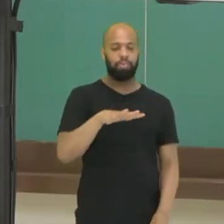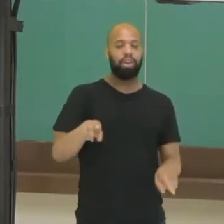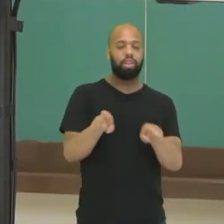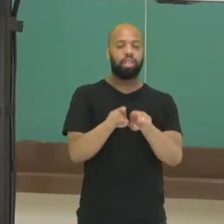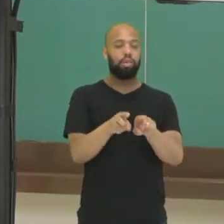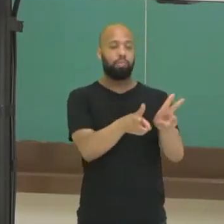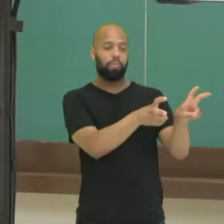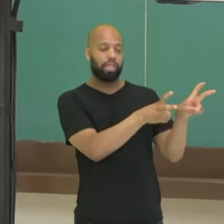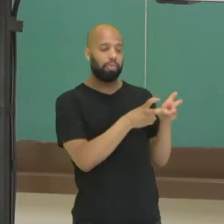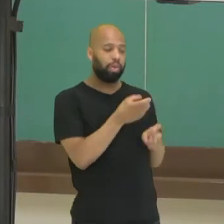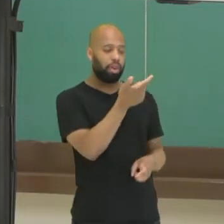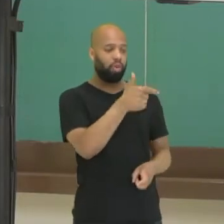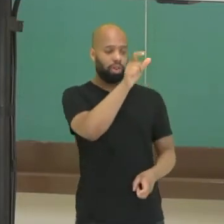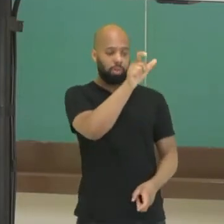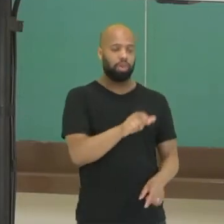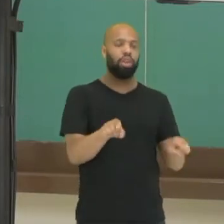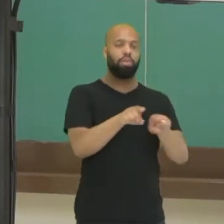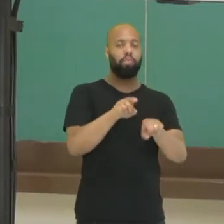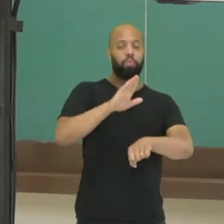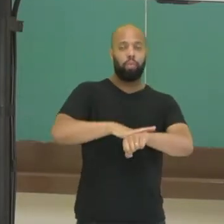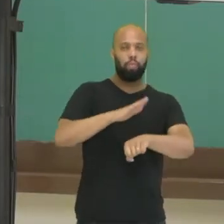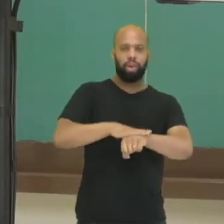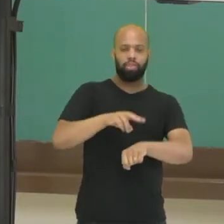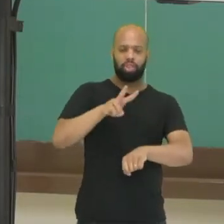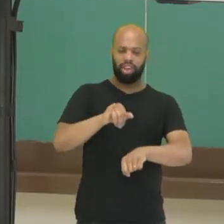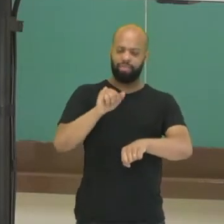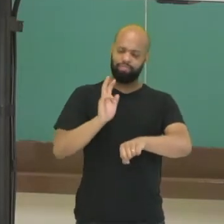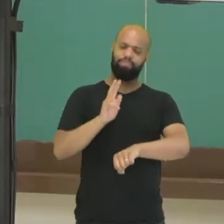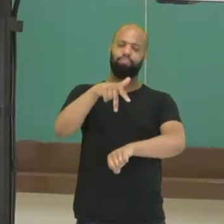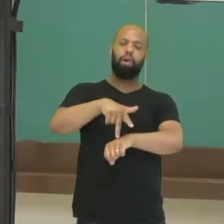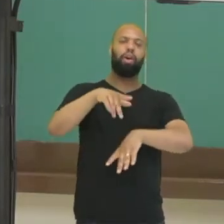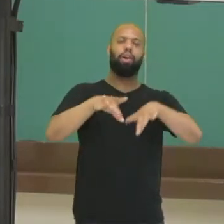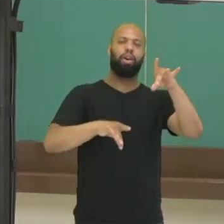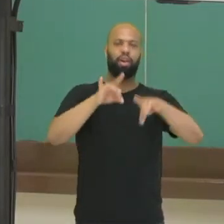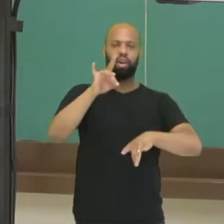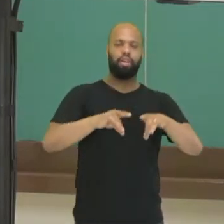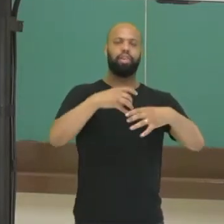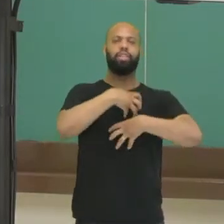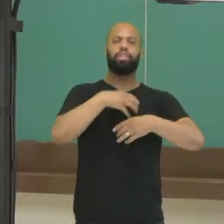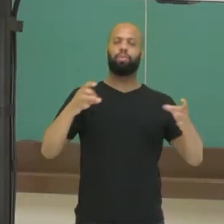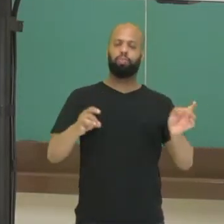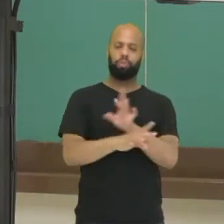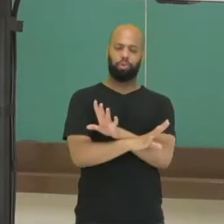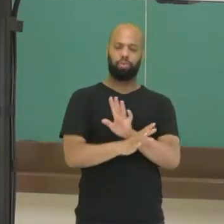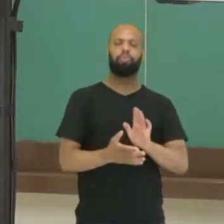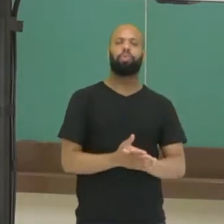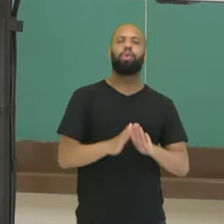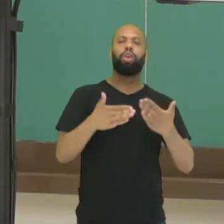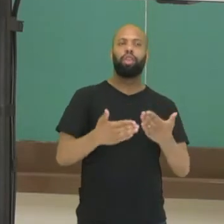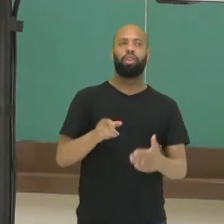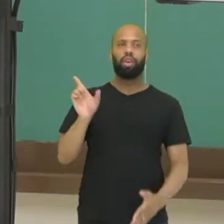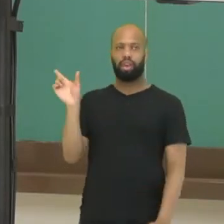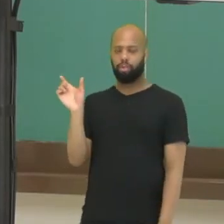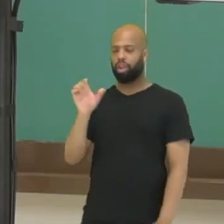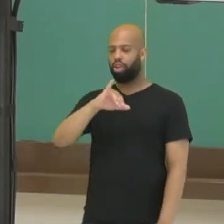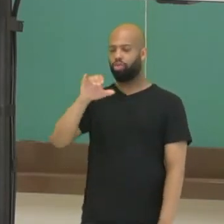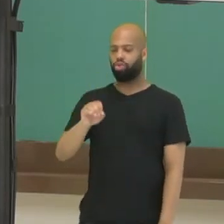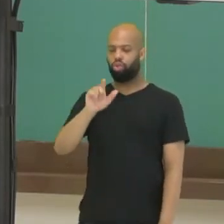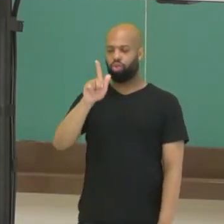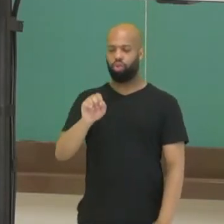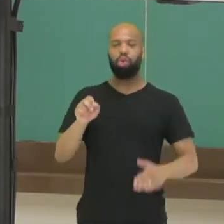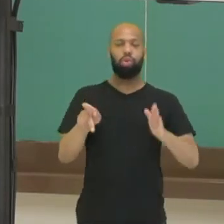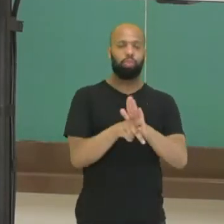estar preparado para a cena, né? Para o teatro em si. Então, o jogo teatral é um termo utilizado em português para